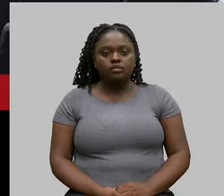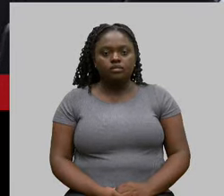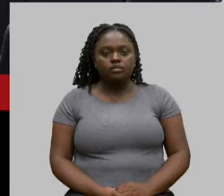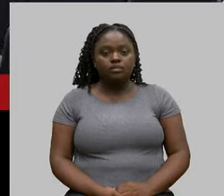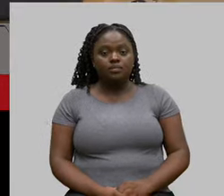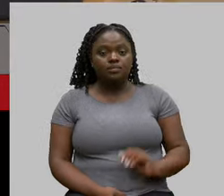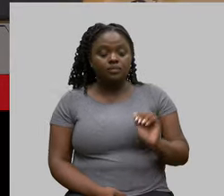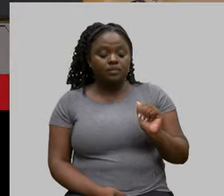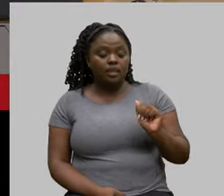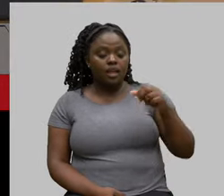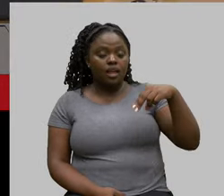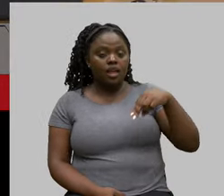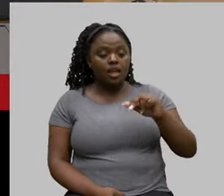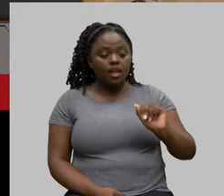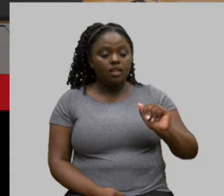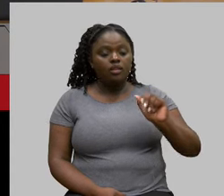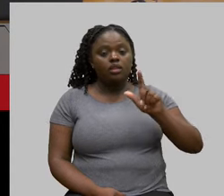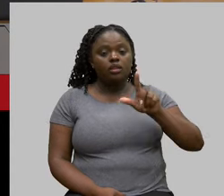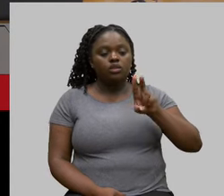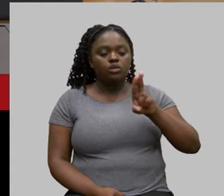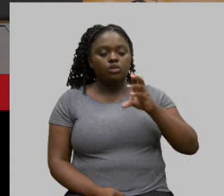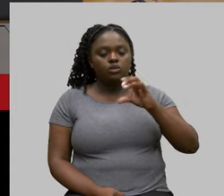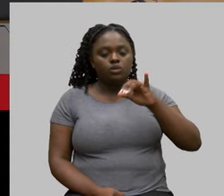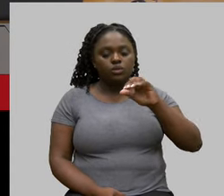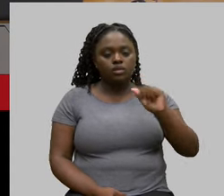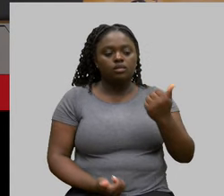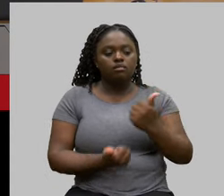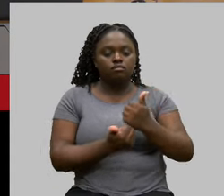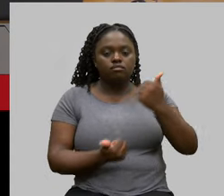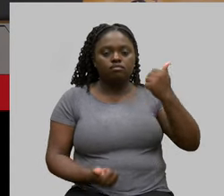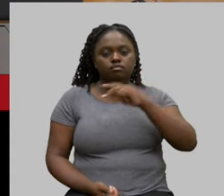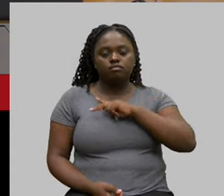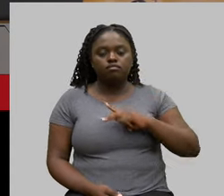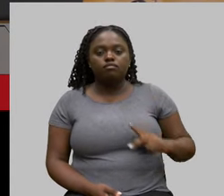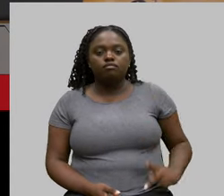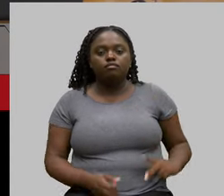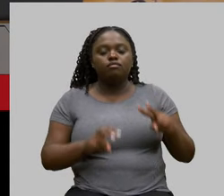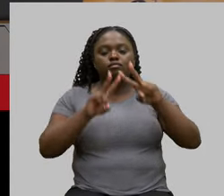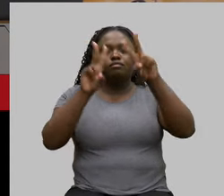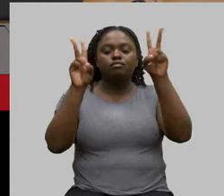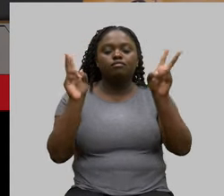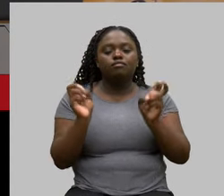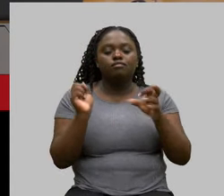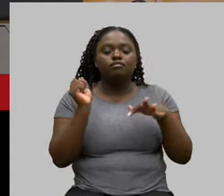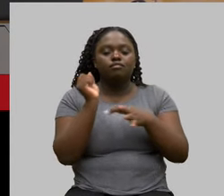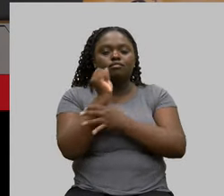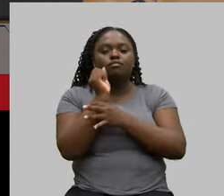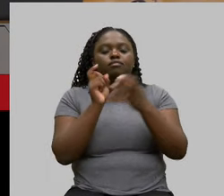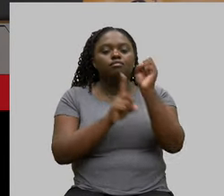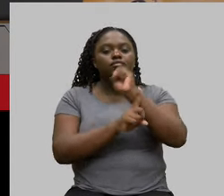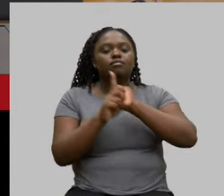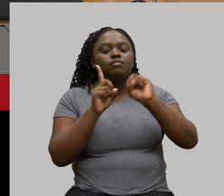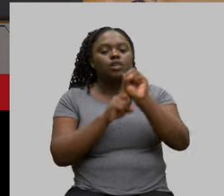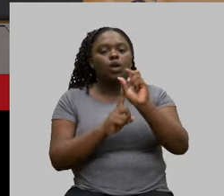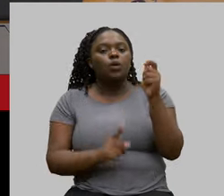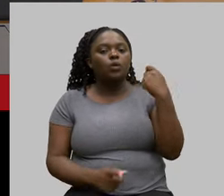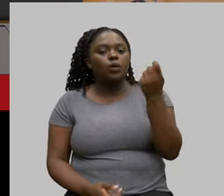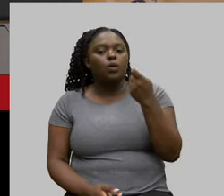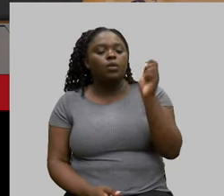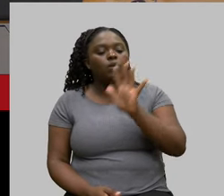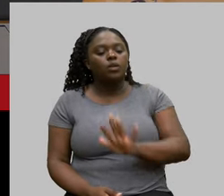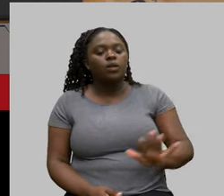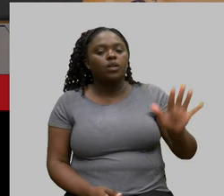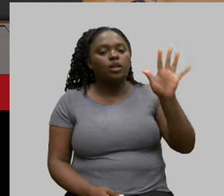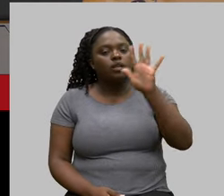Ana Lúcia guimarãe Silva vice-presidente de assuntos da Seguridade Social da Associação Nacional dos